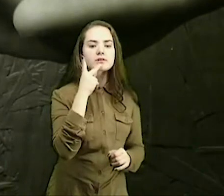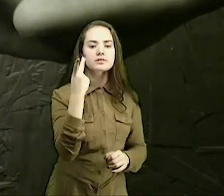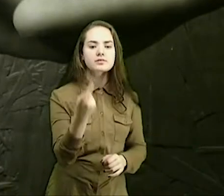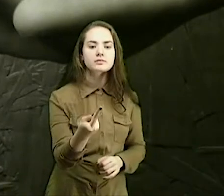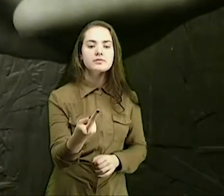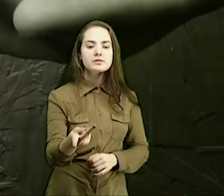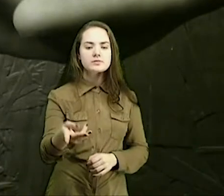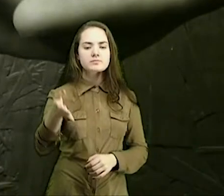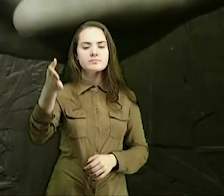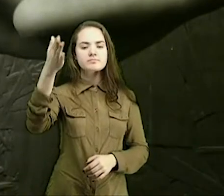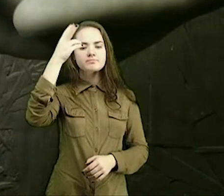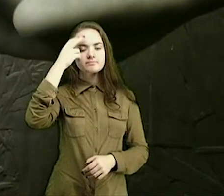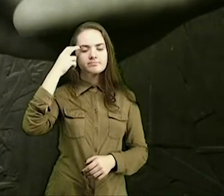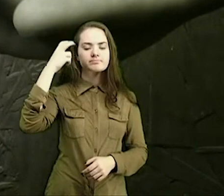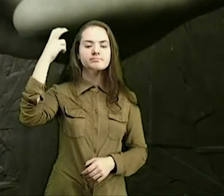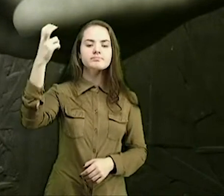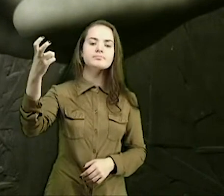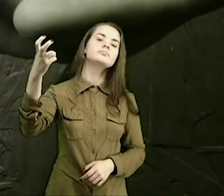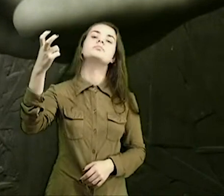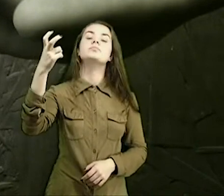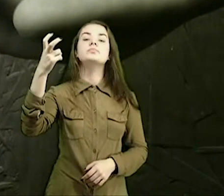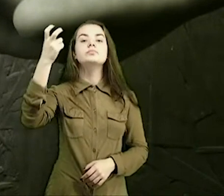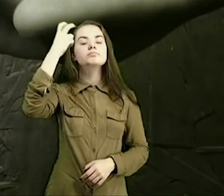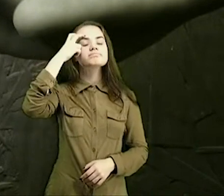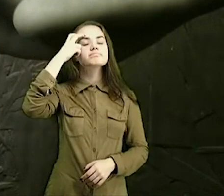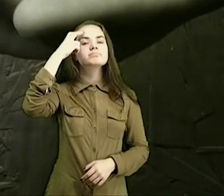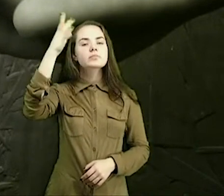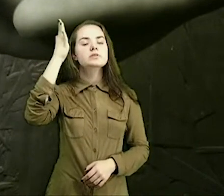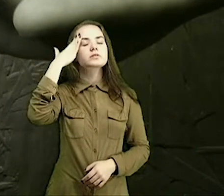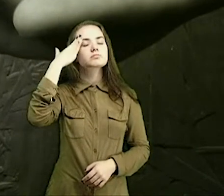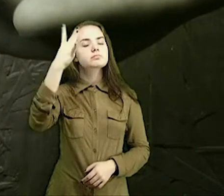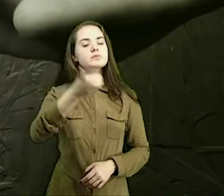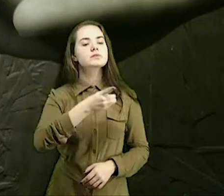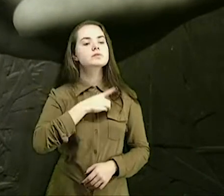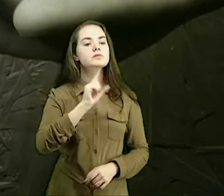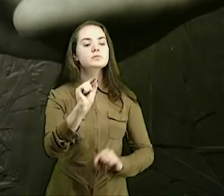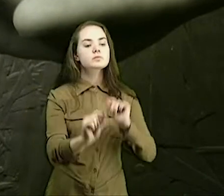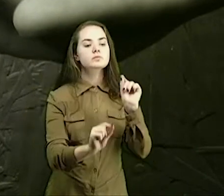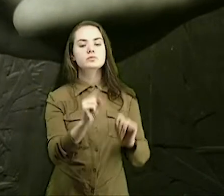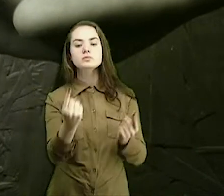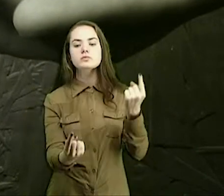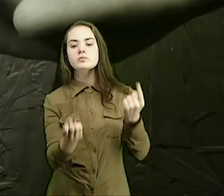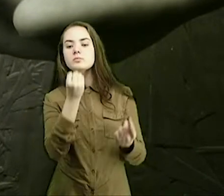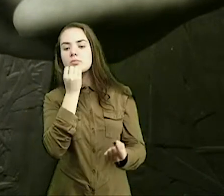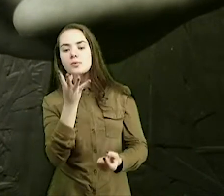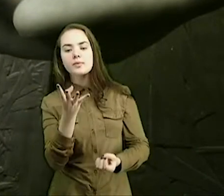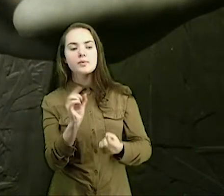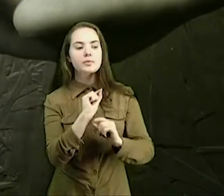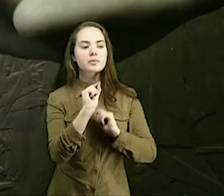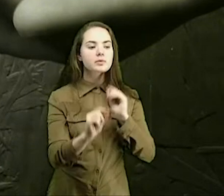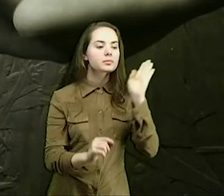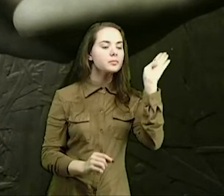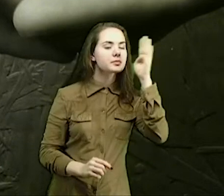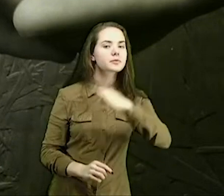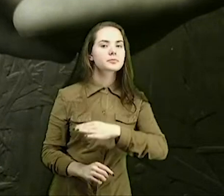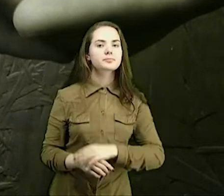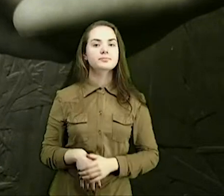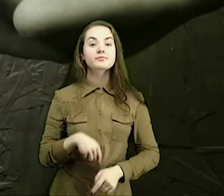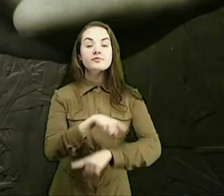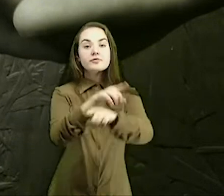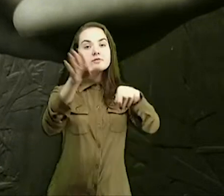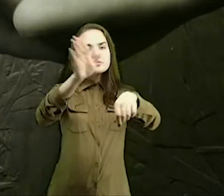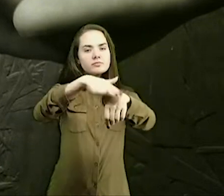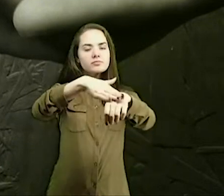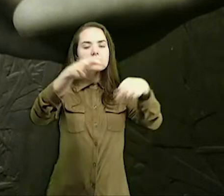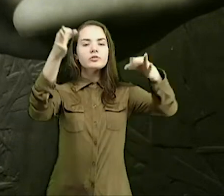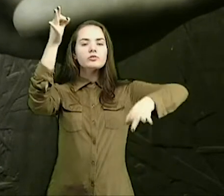como a inteligente. Um criterioso é alguém que sabe discernir, separar o que é bom do que é mal. Julgai vós mesmos o